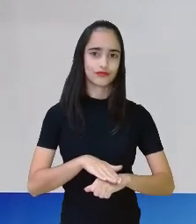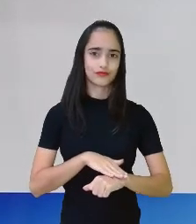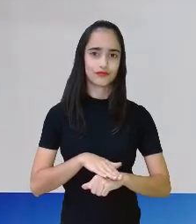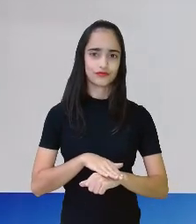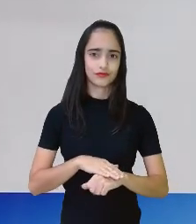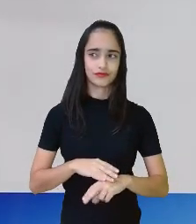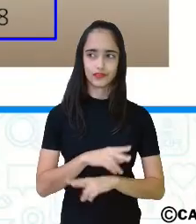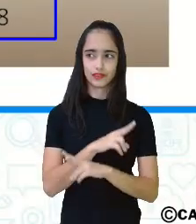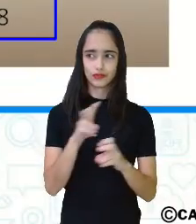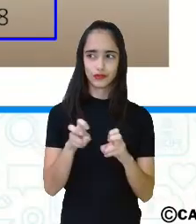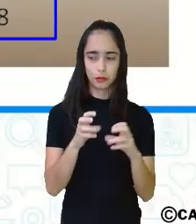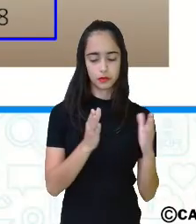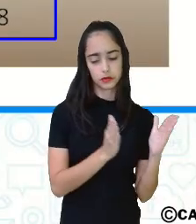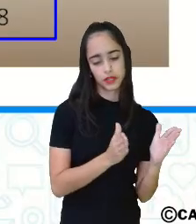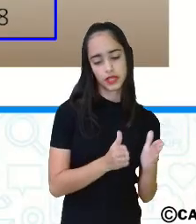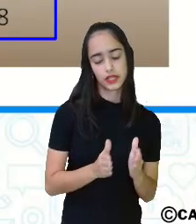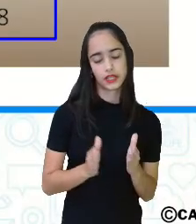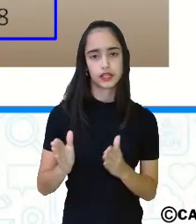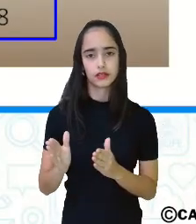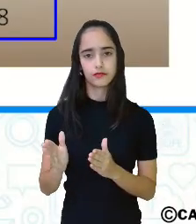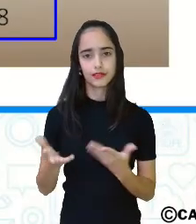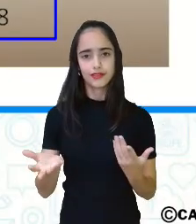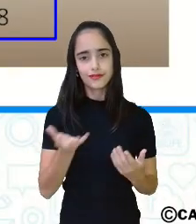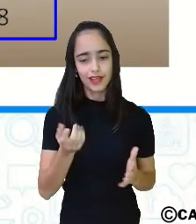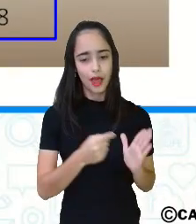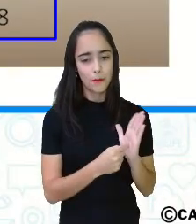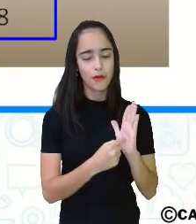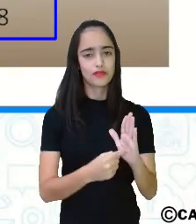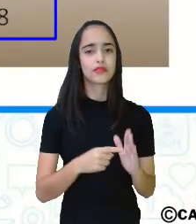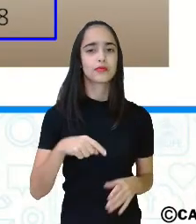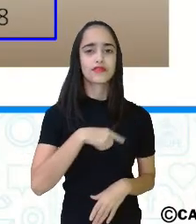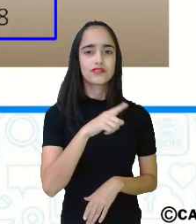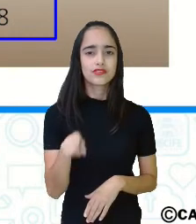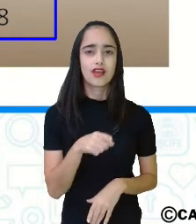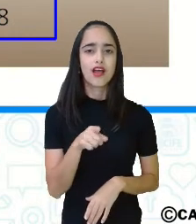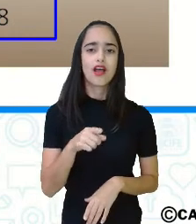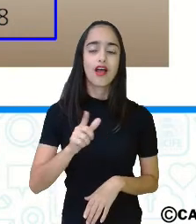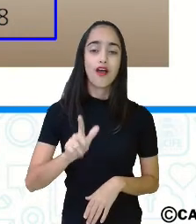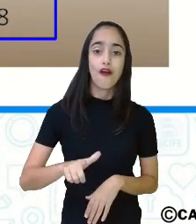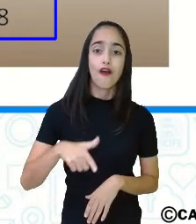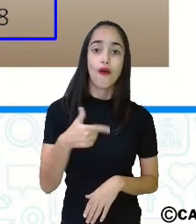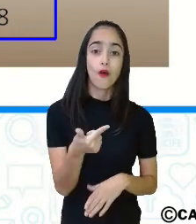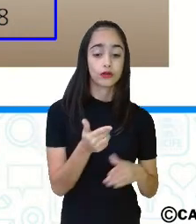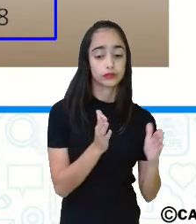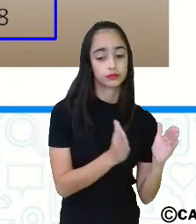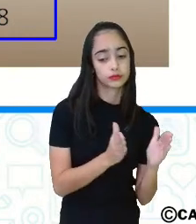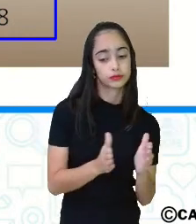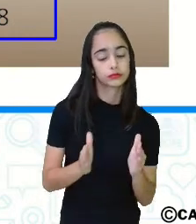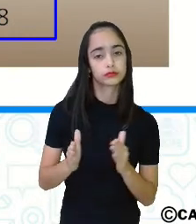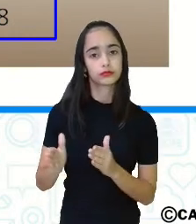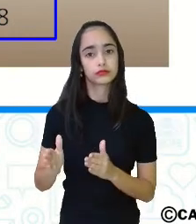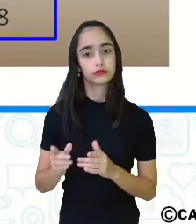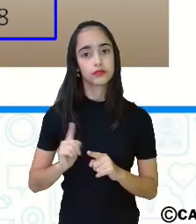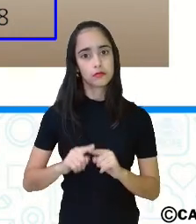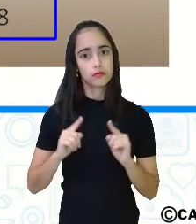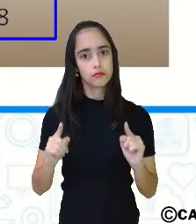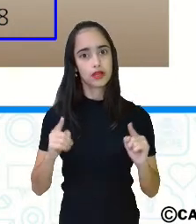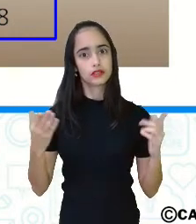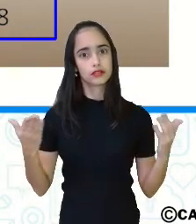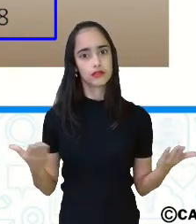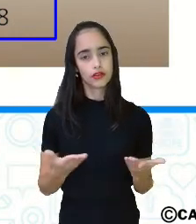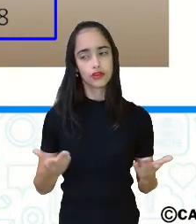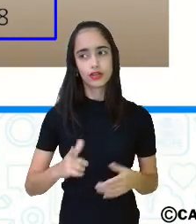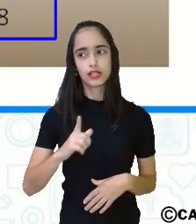as sequências. E aí eu vou mostrar aqui para vocês outras sequências aqui, só que dessa vez as sequências têm